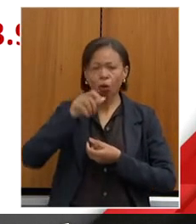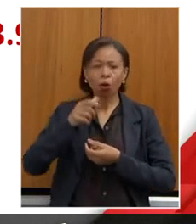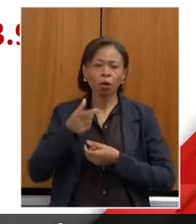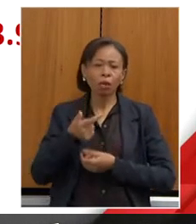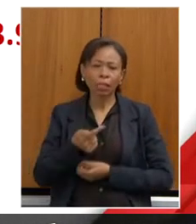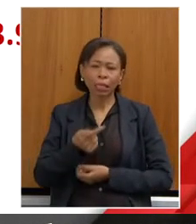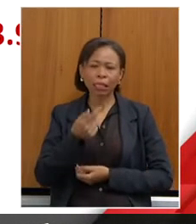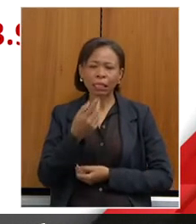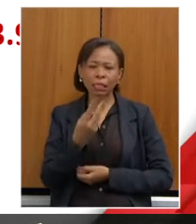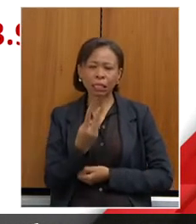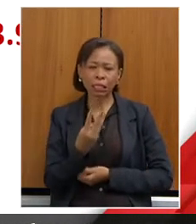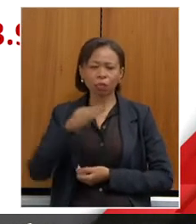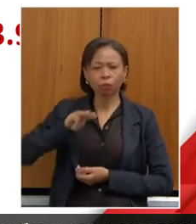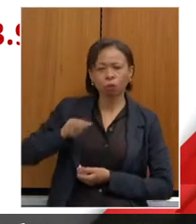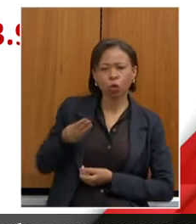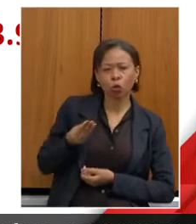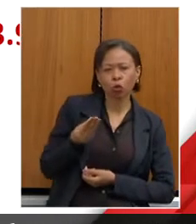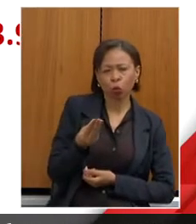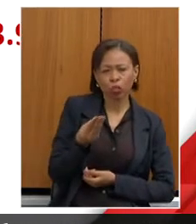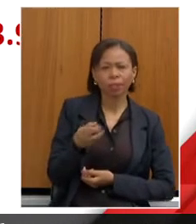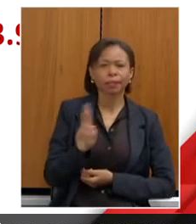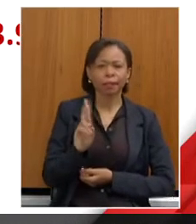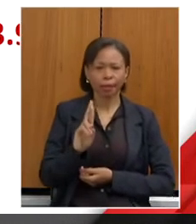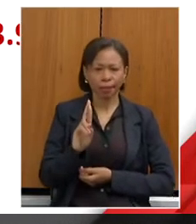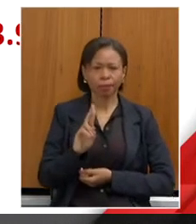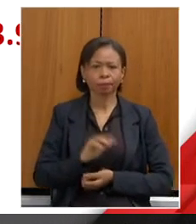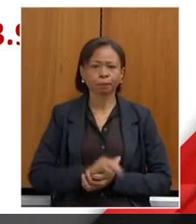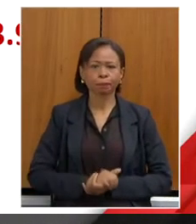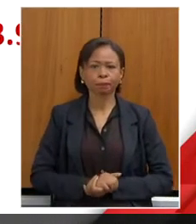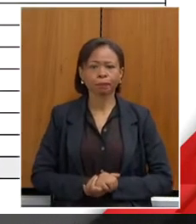73 milhões de reais. Pode passar?